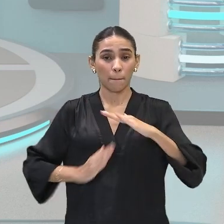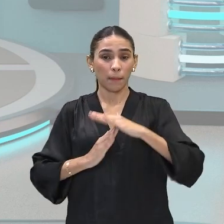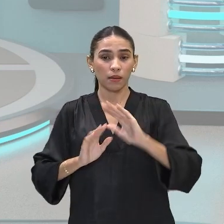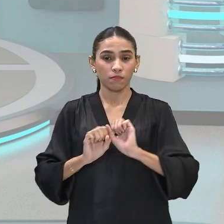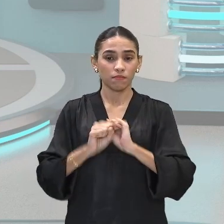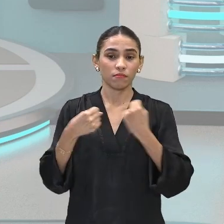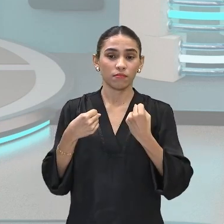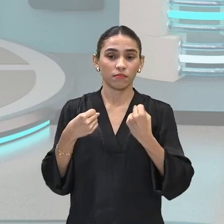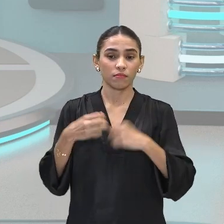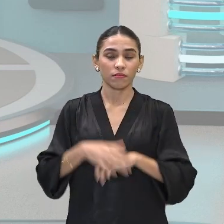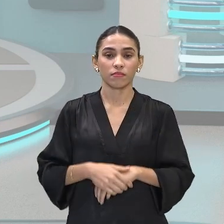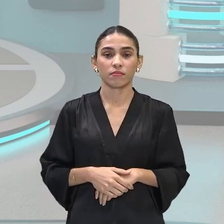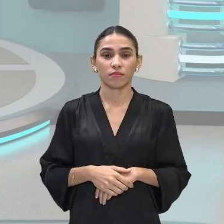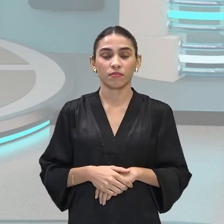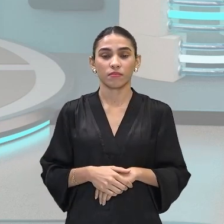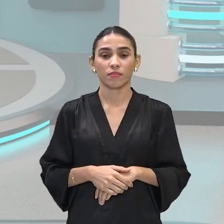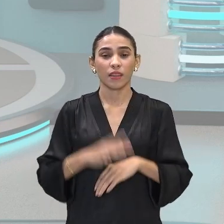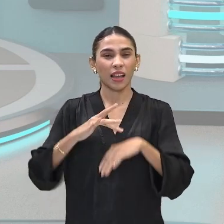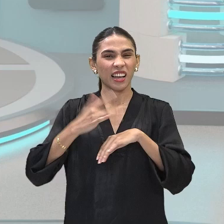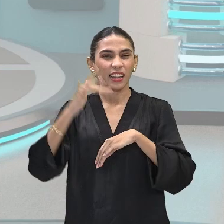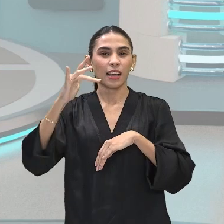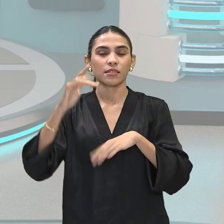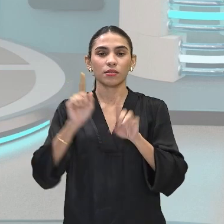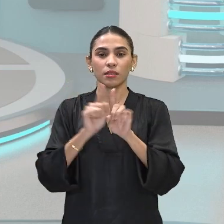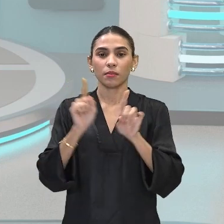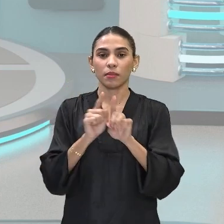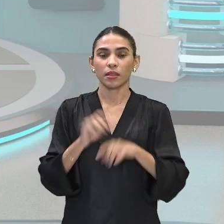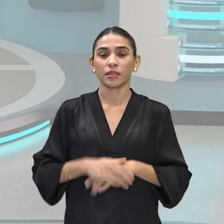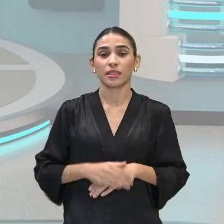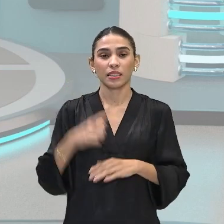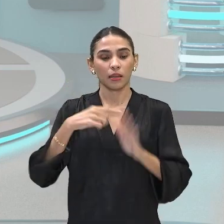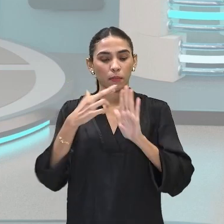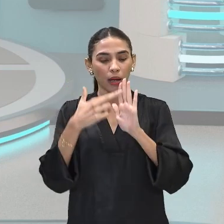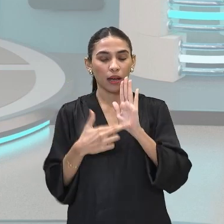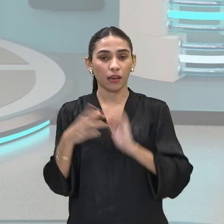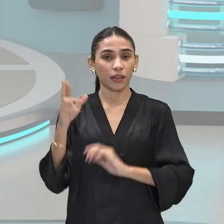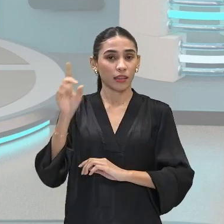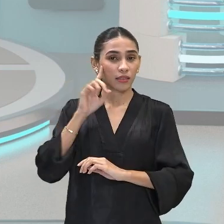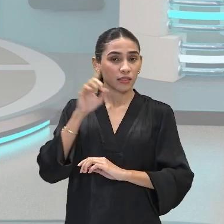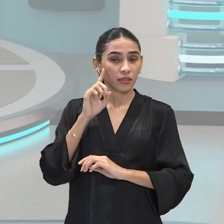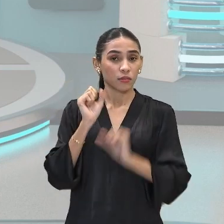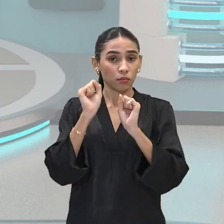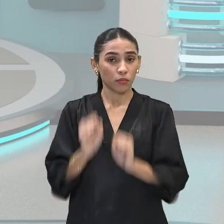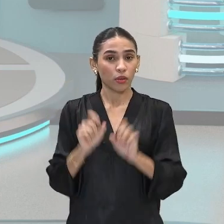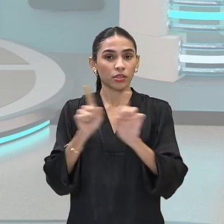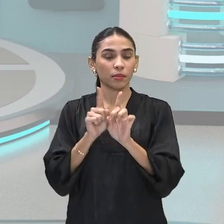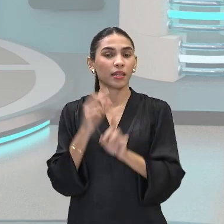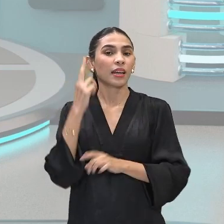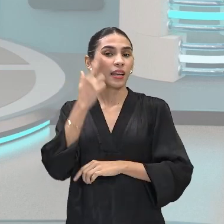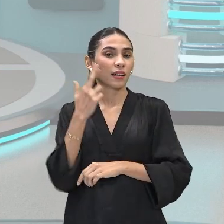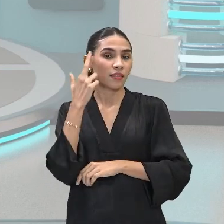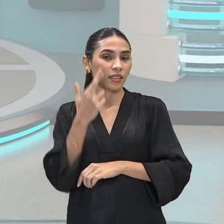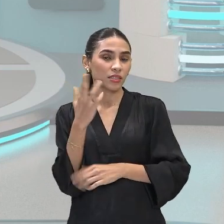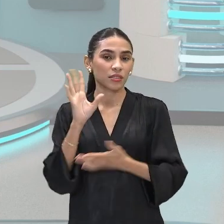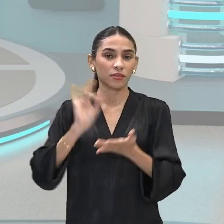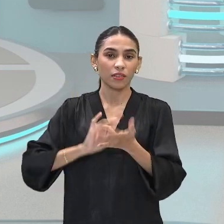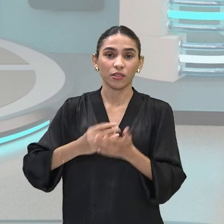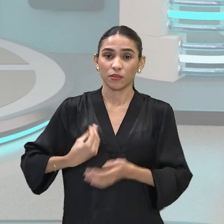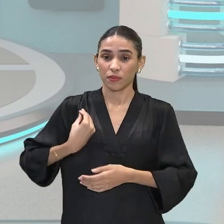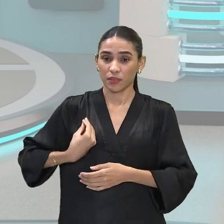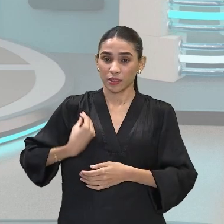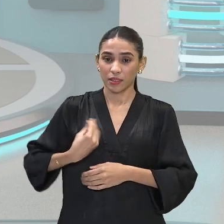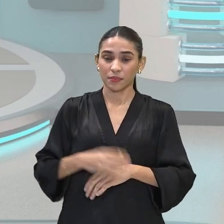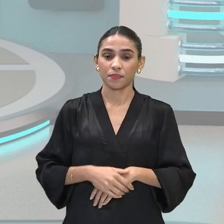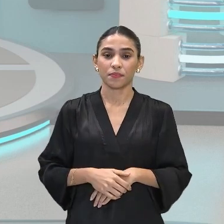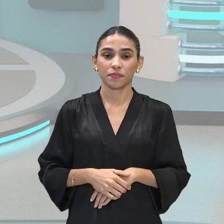aquilo que é clássico, que traz a criticidade do seu cotidiano e que pode refletir a sua própria realidade.